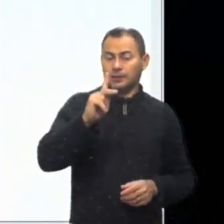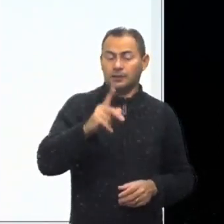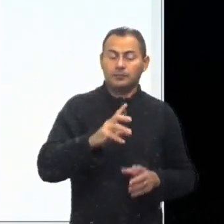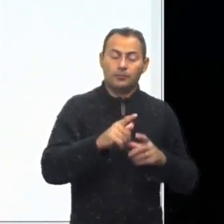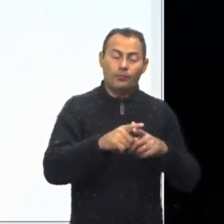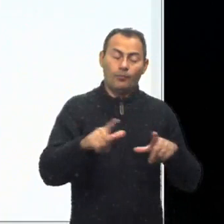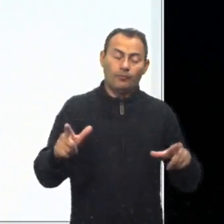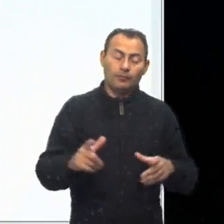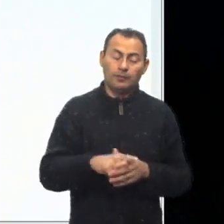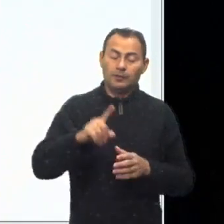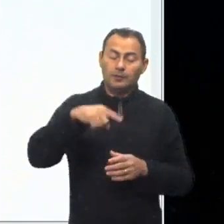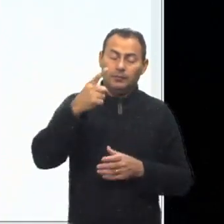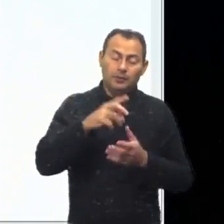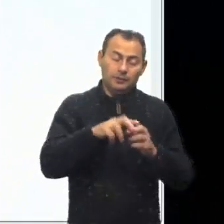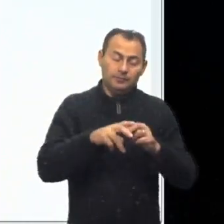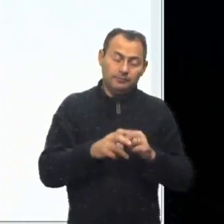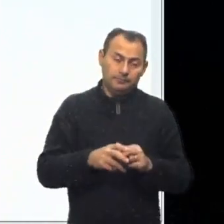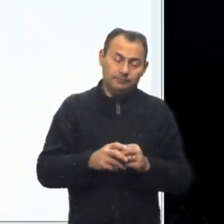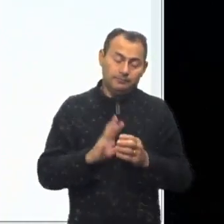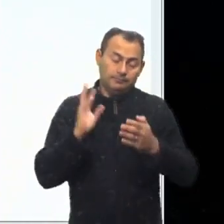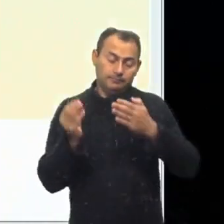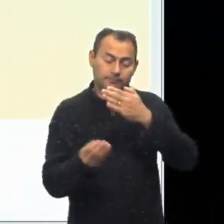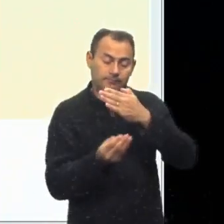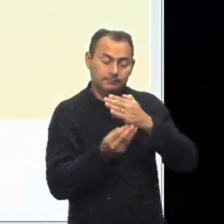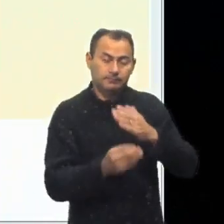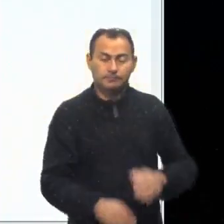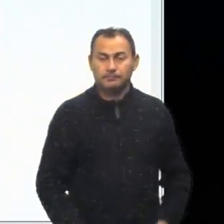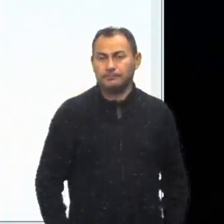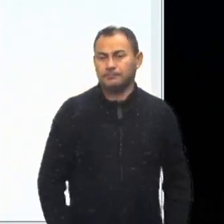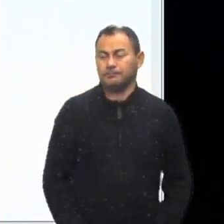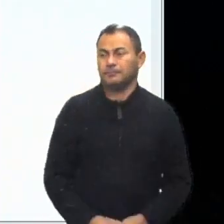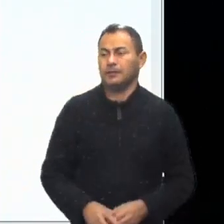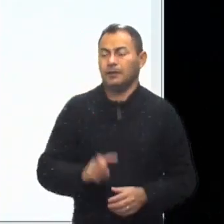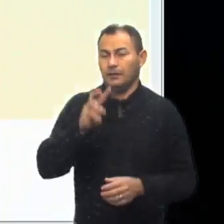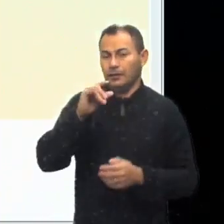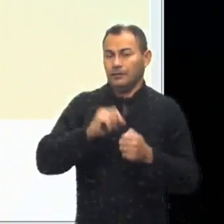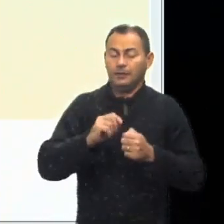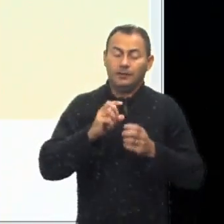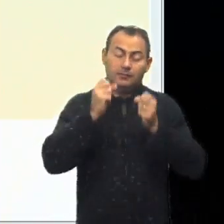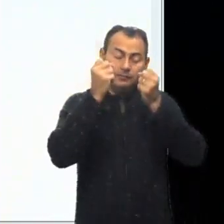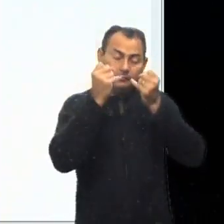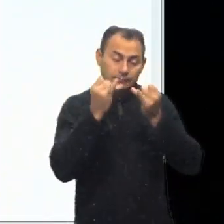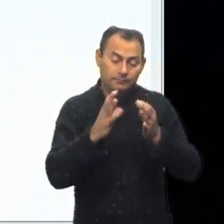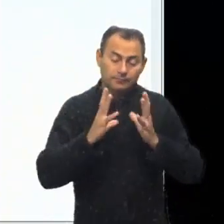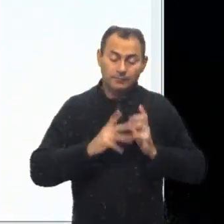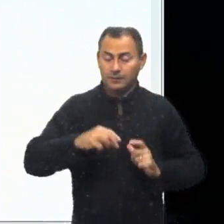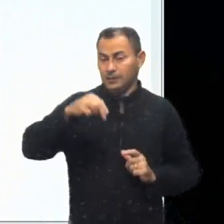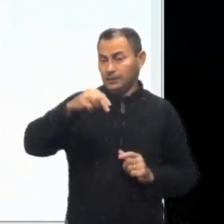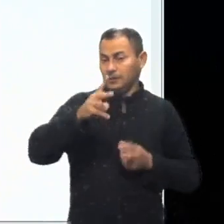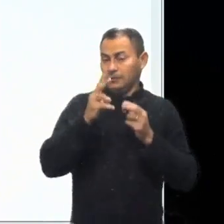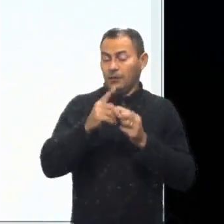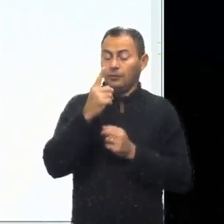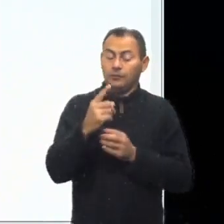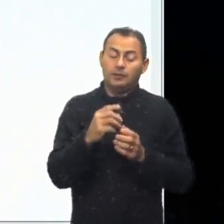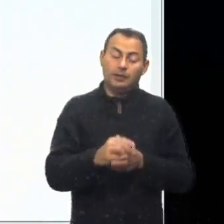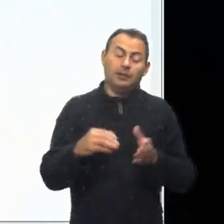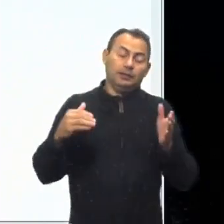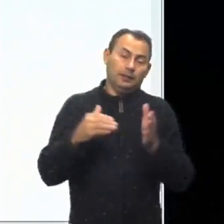vazio aqui para poder depois ser implementado. Então ele vai fazer uma varredura para n igual a 1